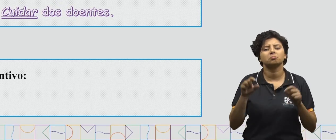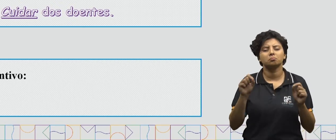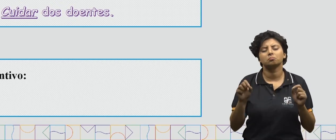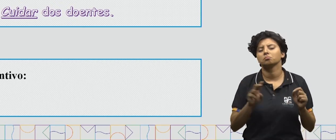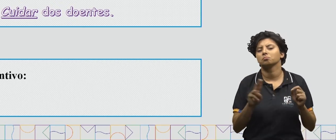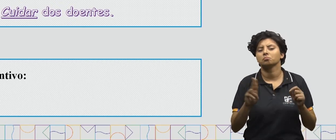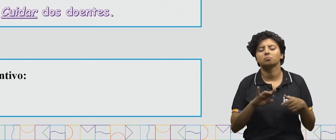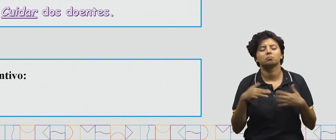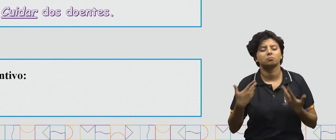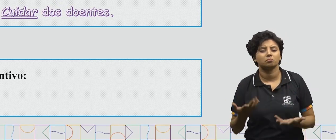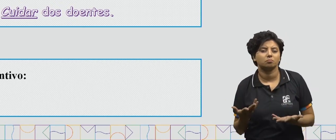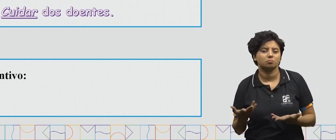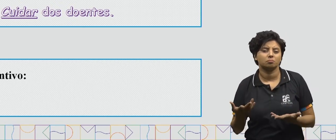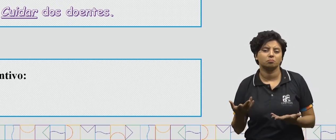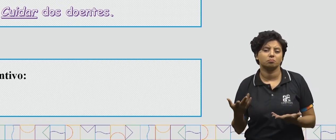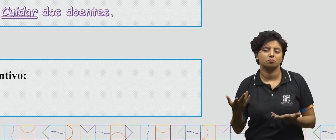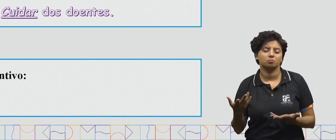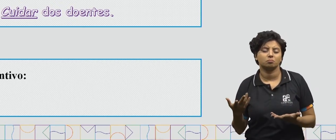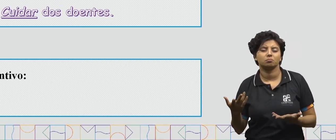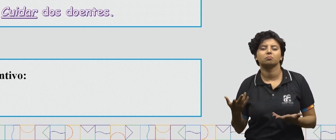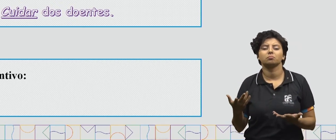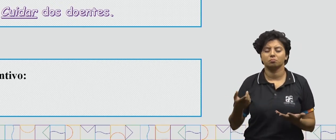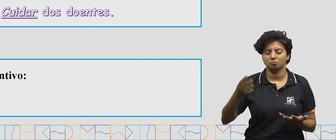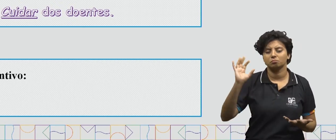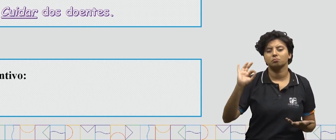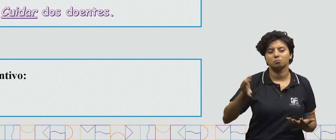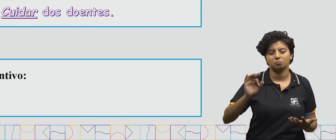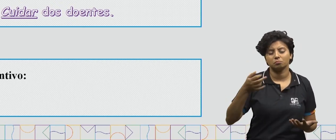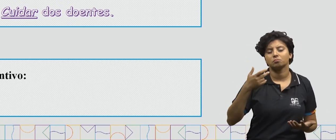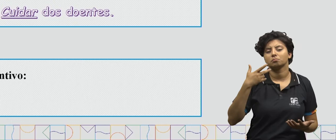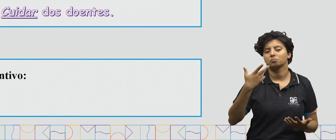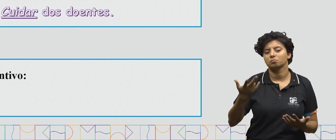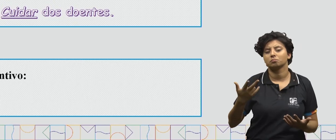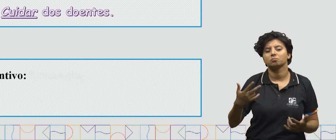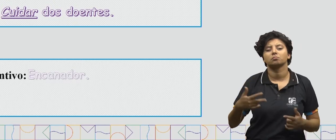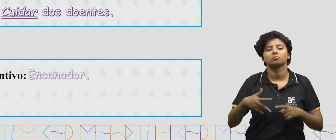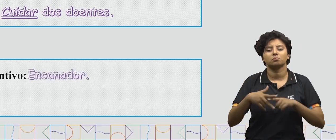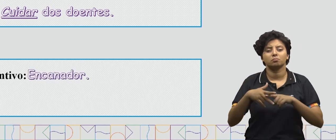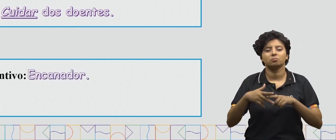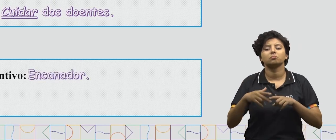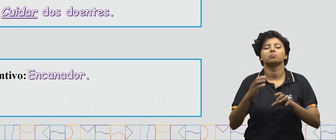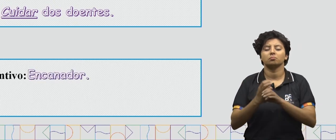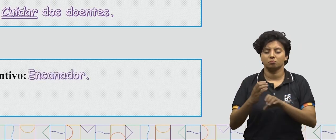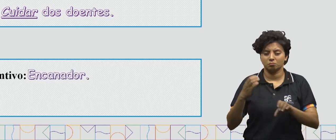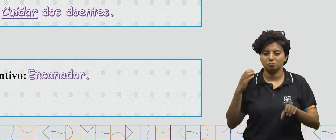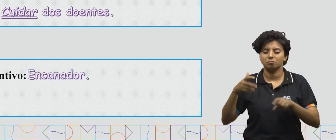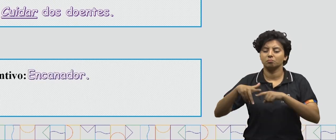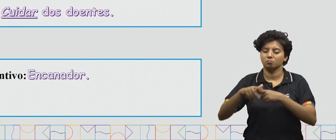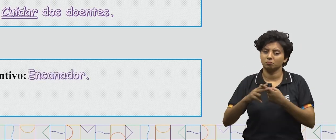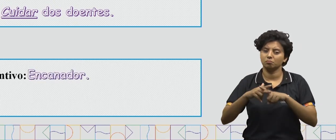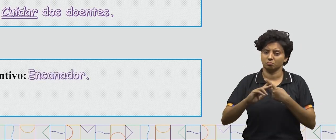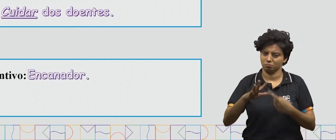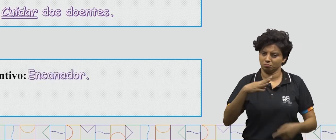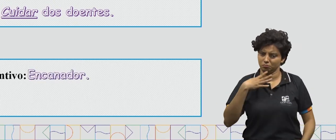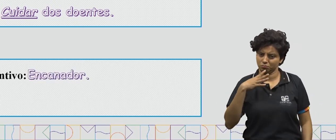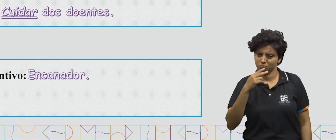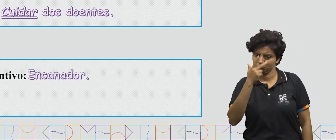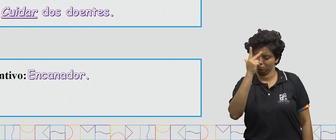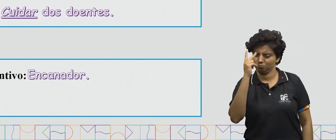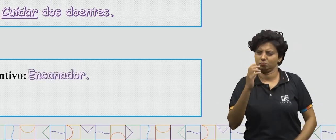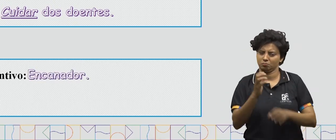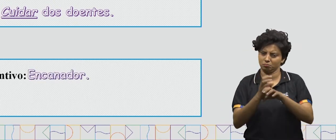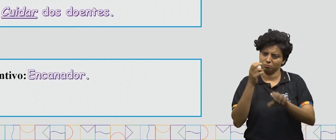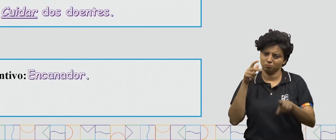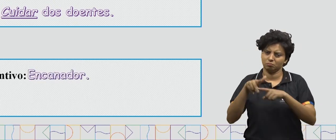o nome desse profissional? Acertou quem disse encanador. Você conhece algum